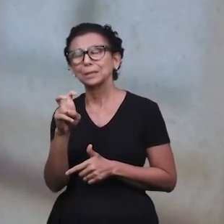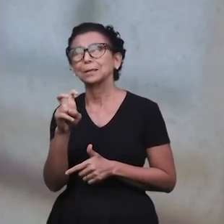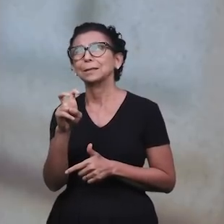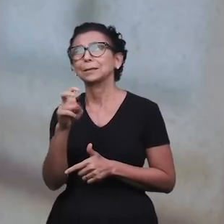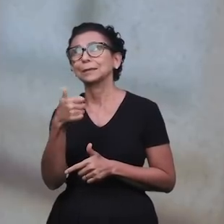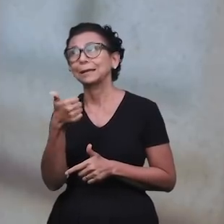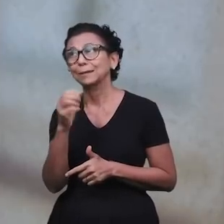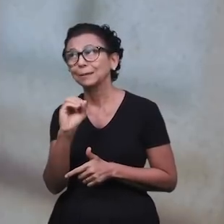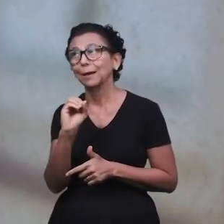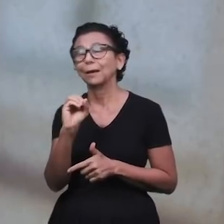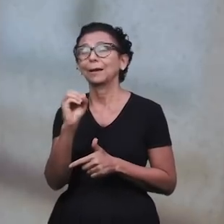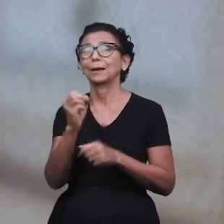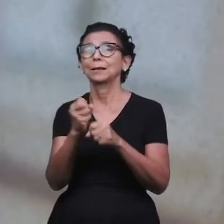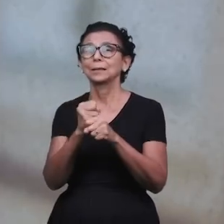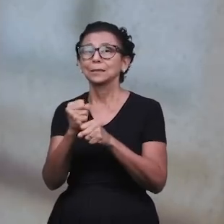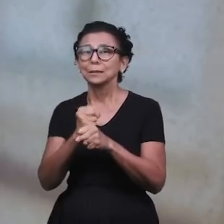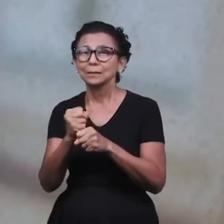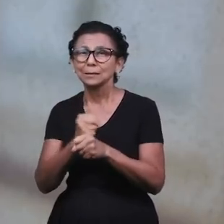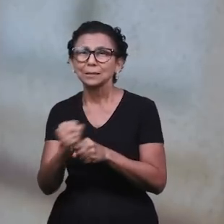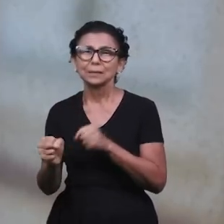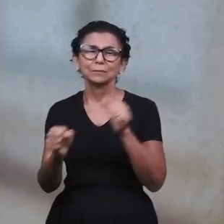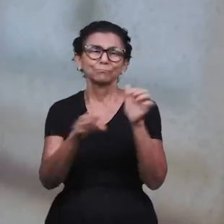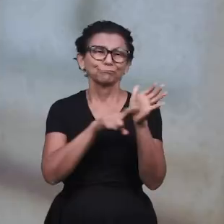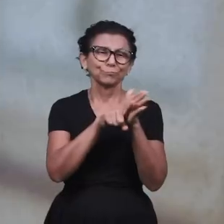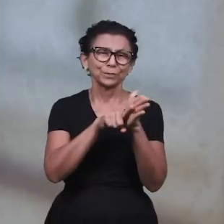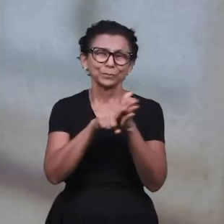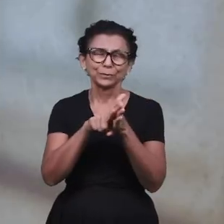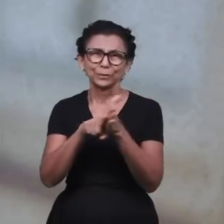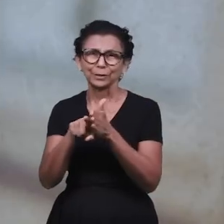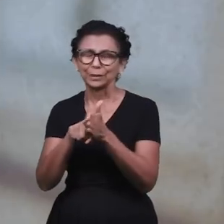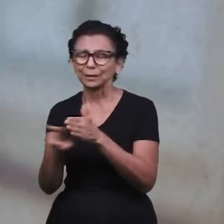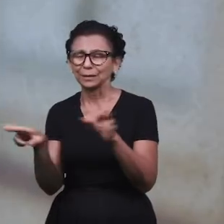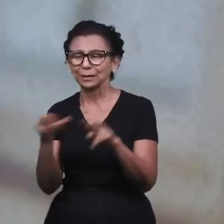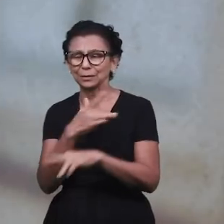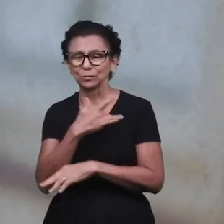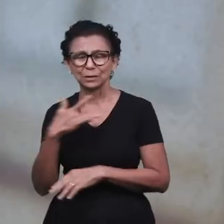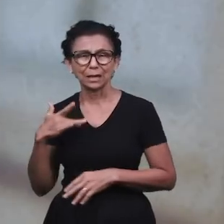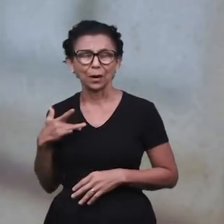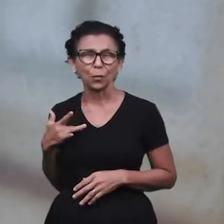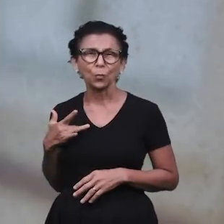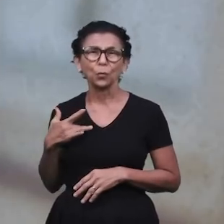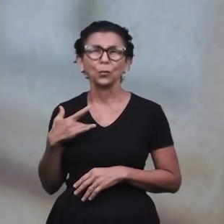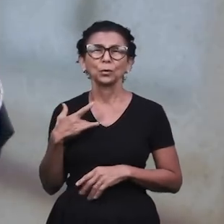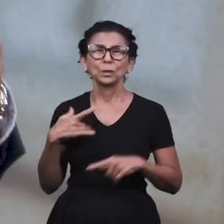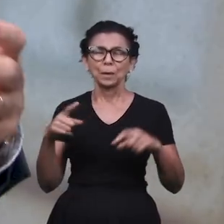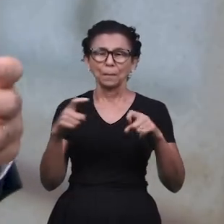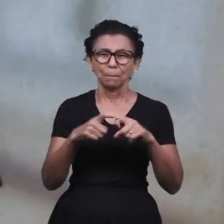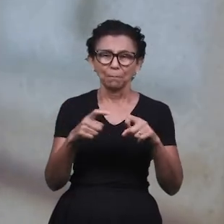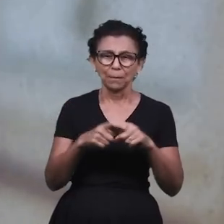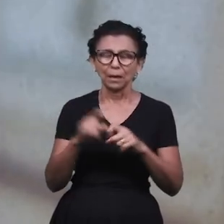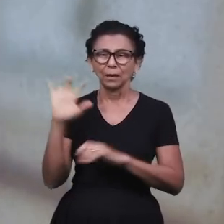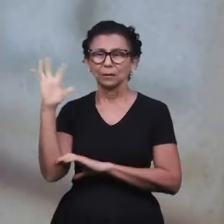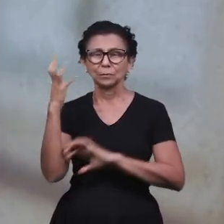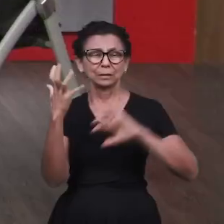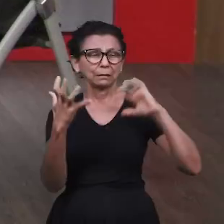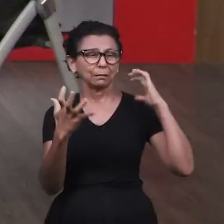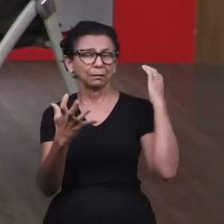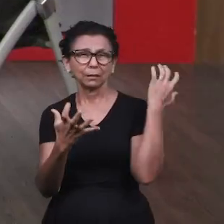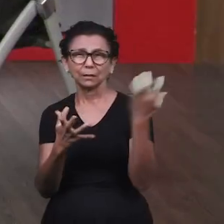uma perícia de salubridade médica, ambiental, ergonômica, previdenciária, São